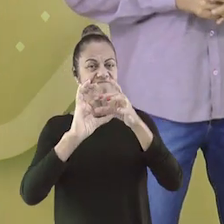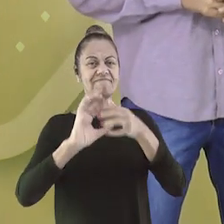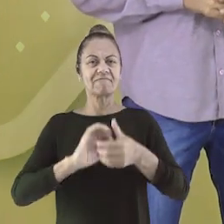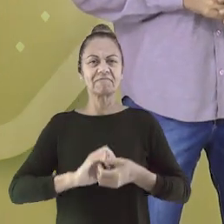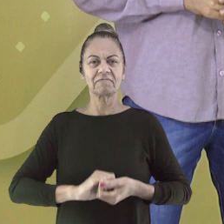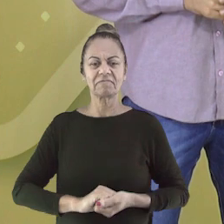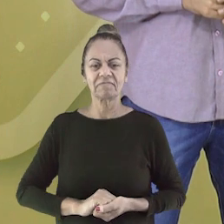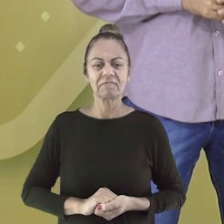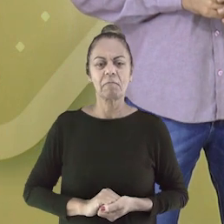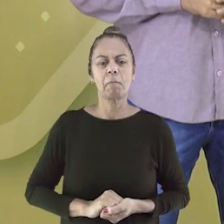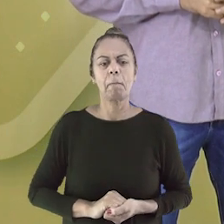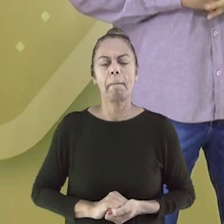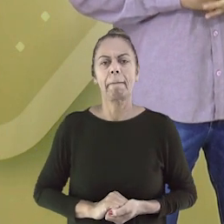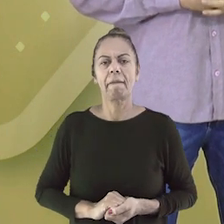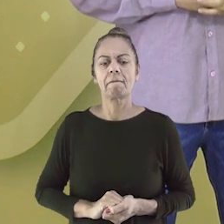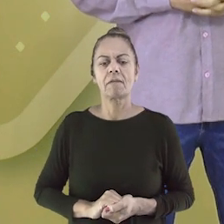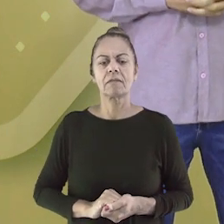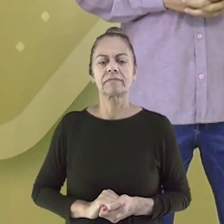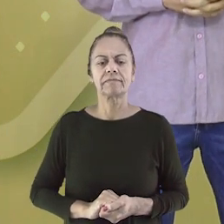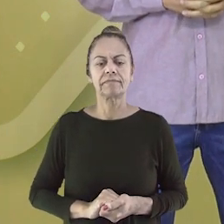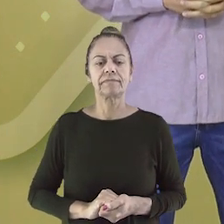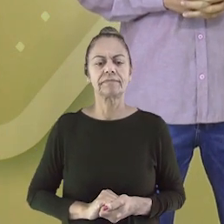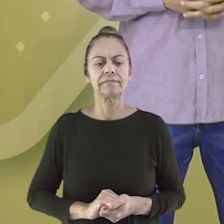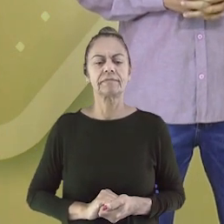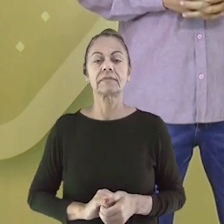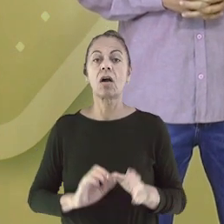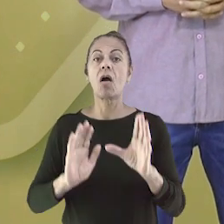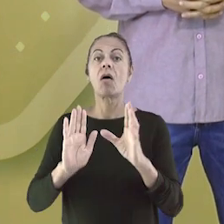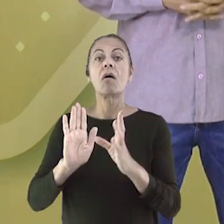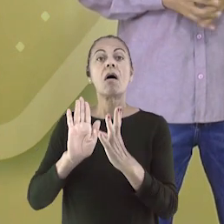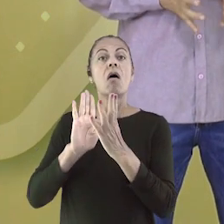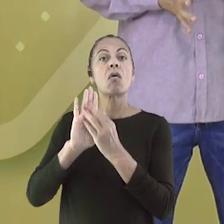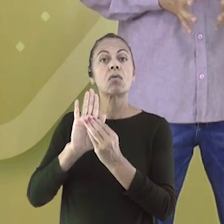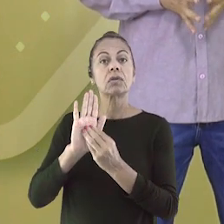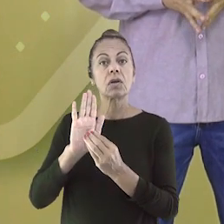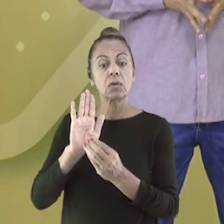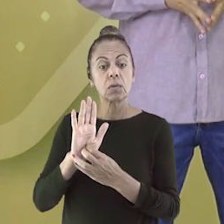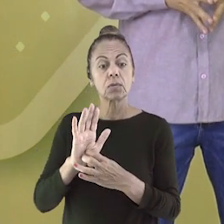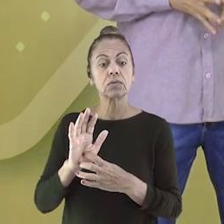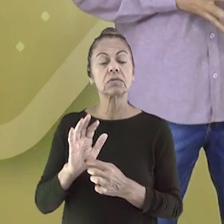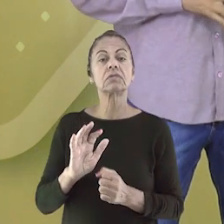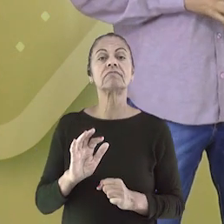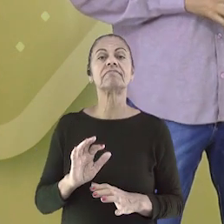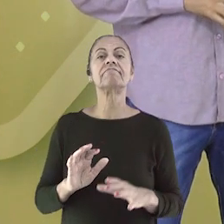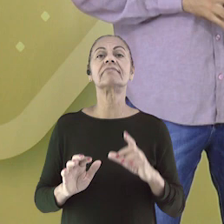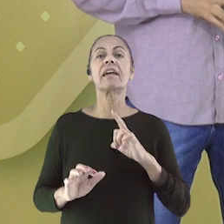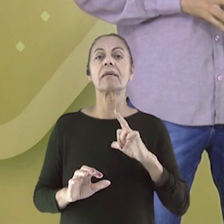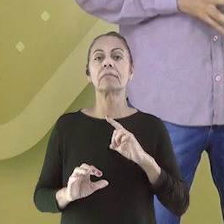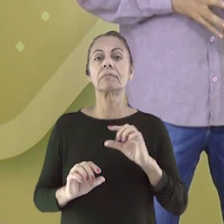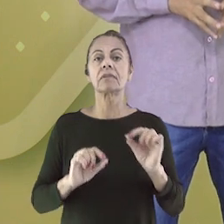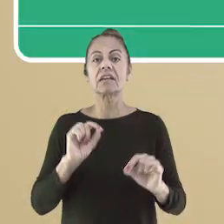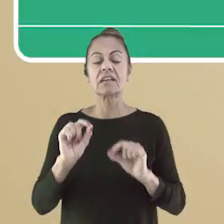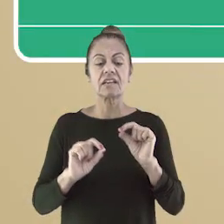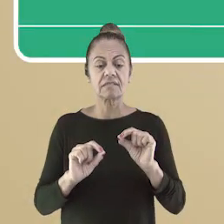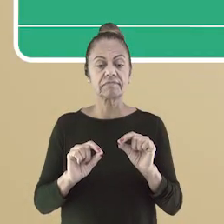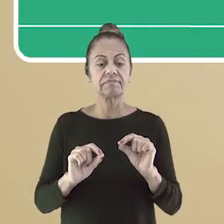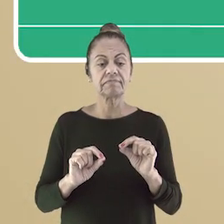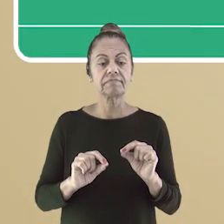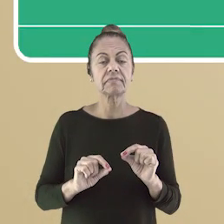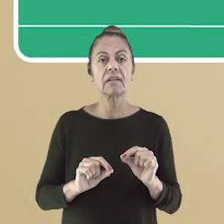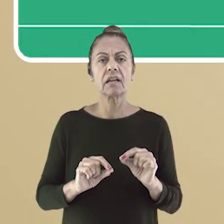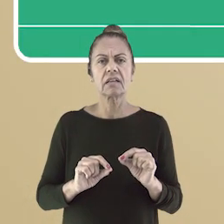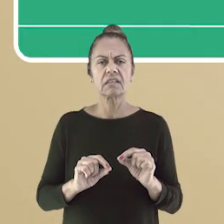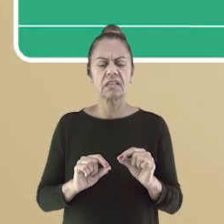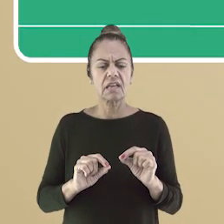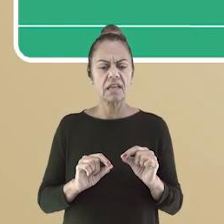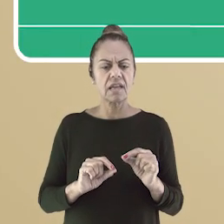Importante destacar também, professor, que pode ser feita uma classificação quanto ao conteúdo. Assim,